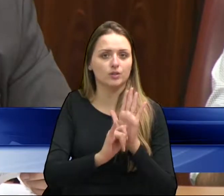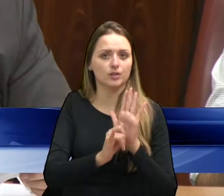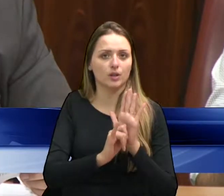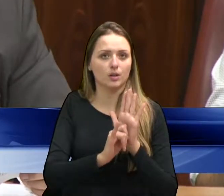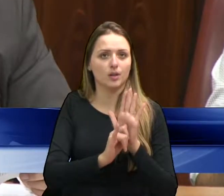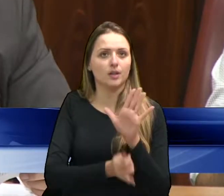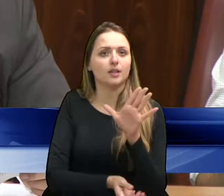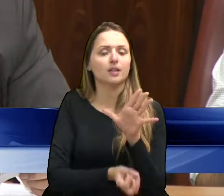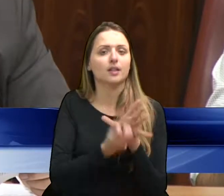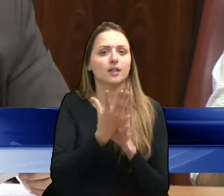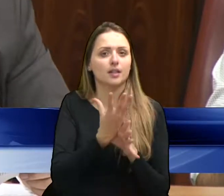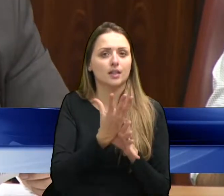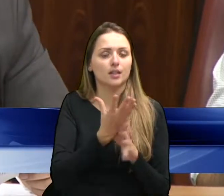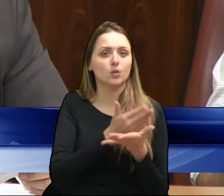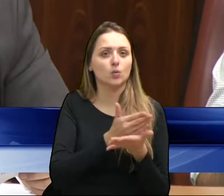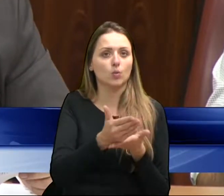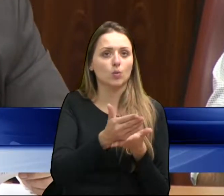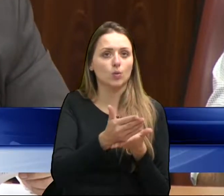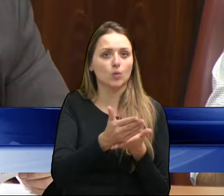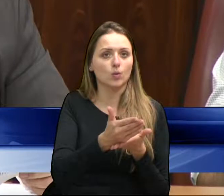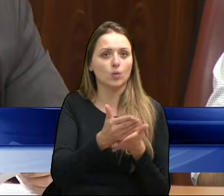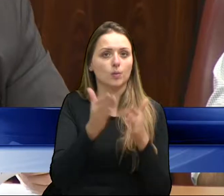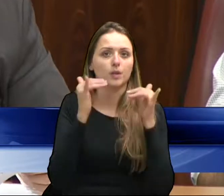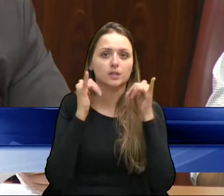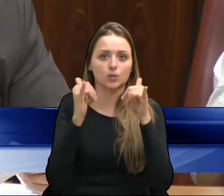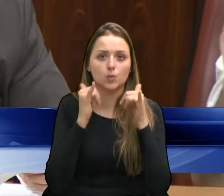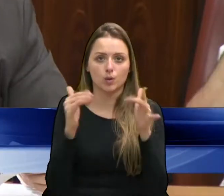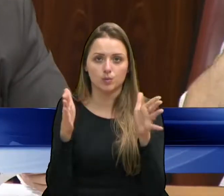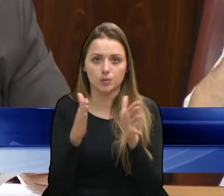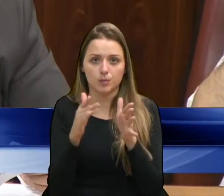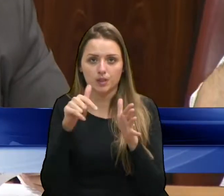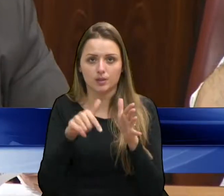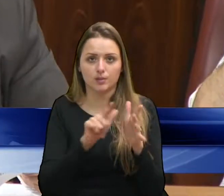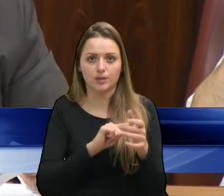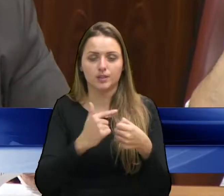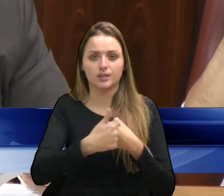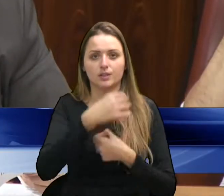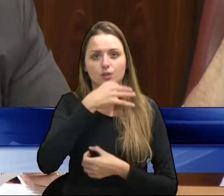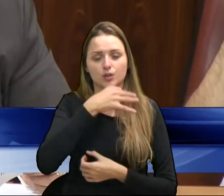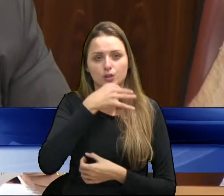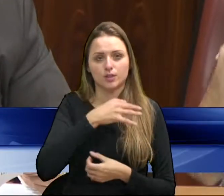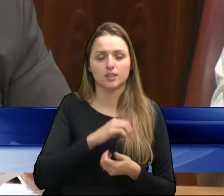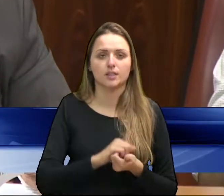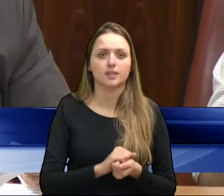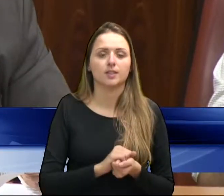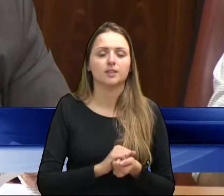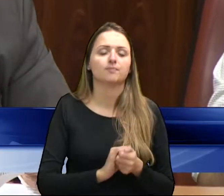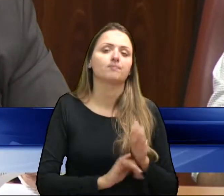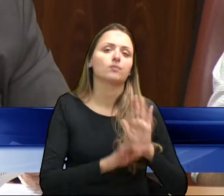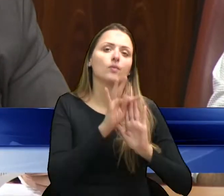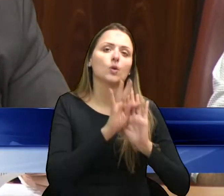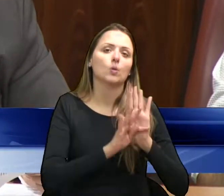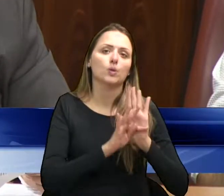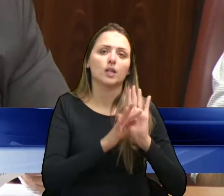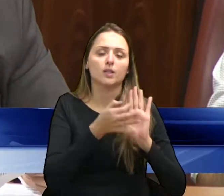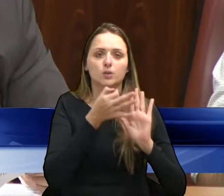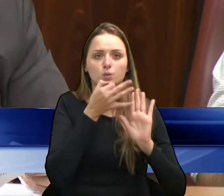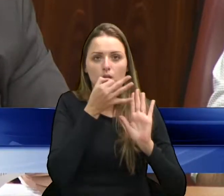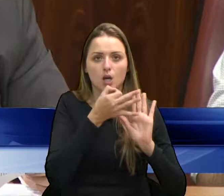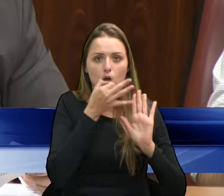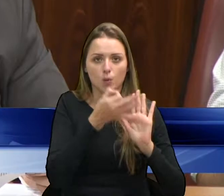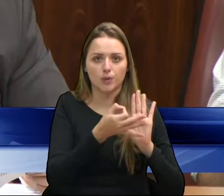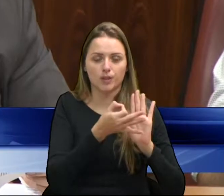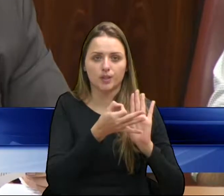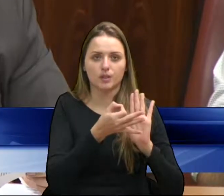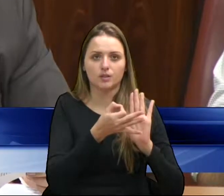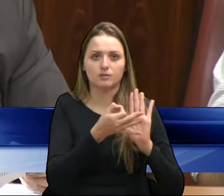pioneiro no segmento de taxilotação no município. Ele, aqui na sua finalização do parecer, na parte